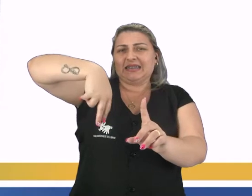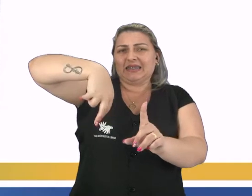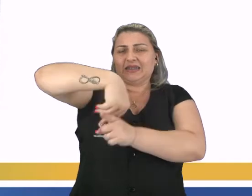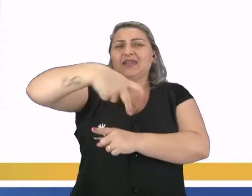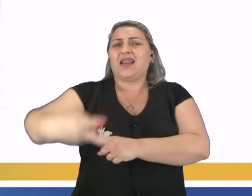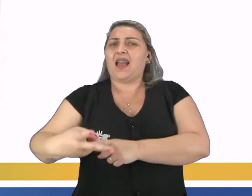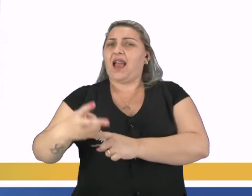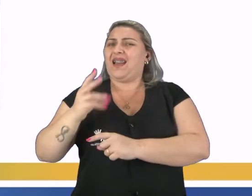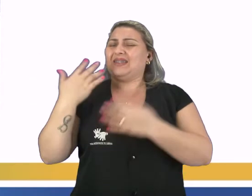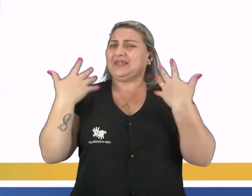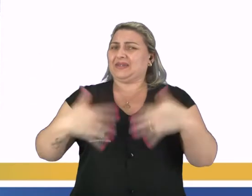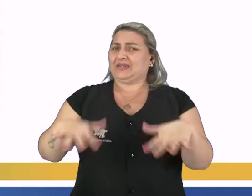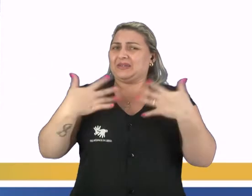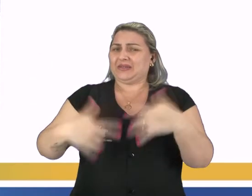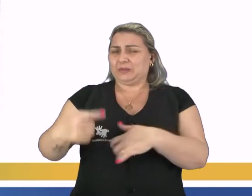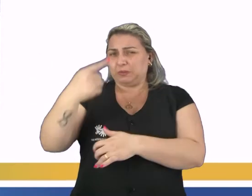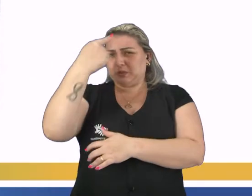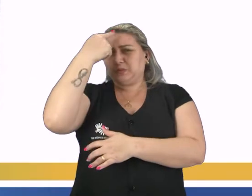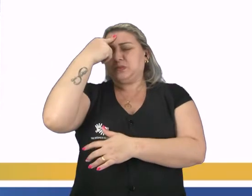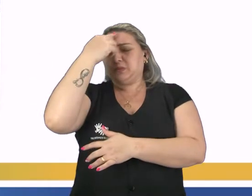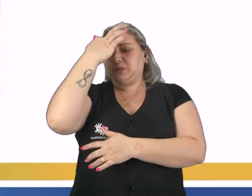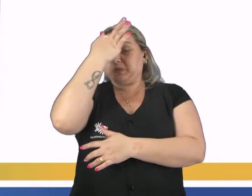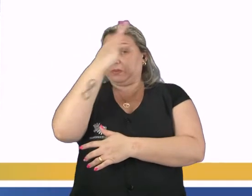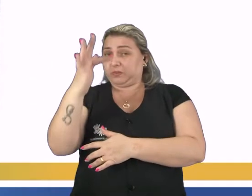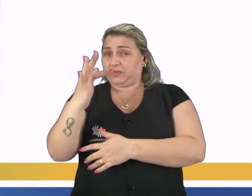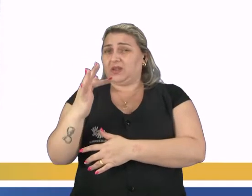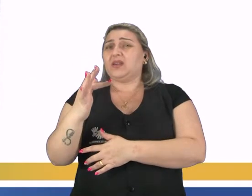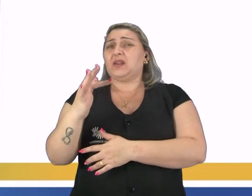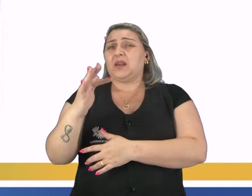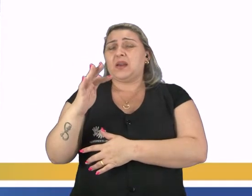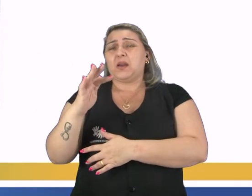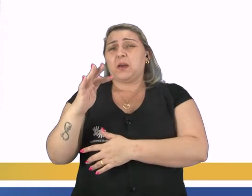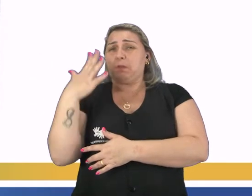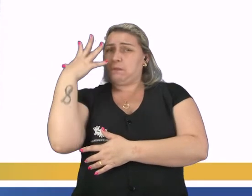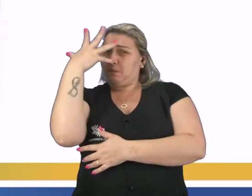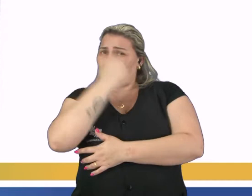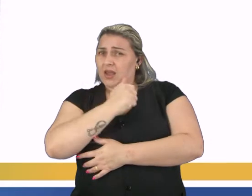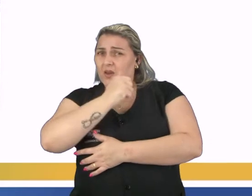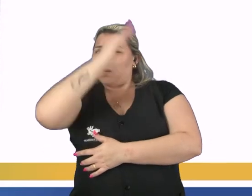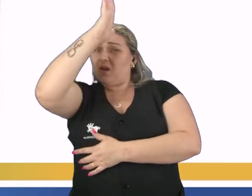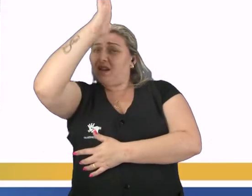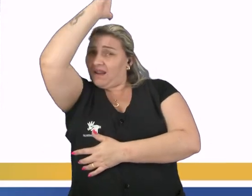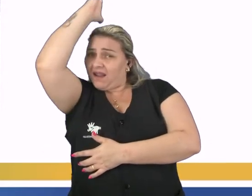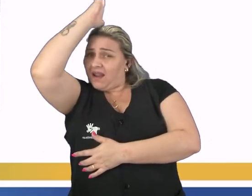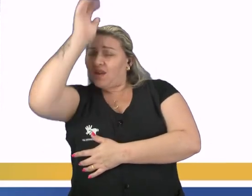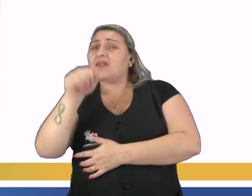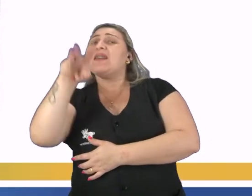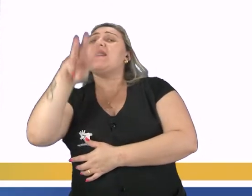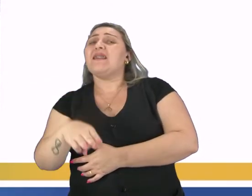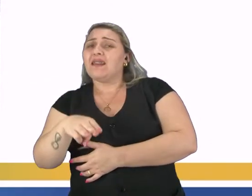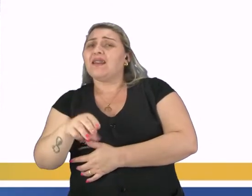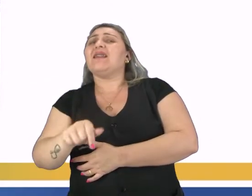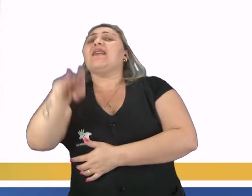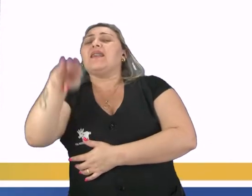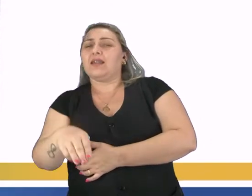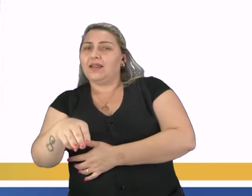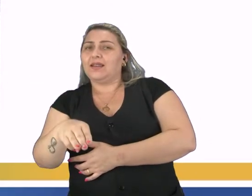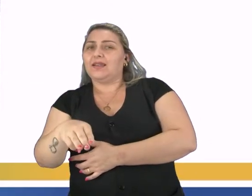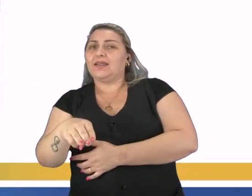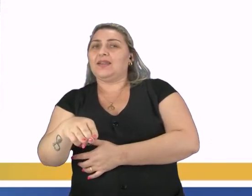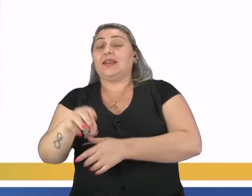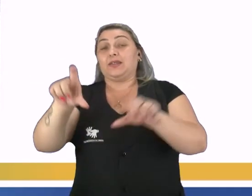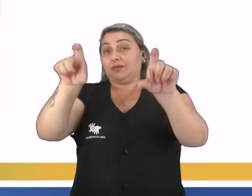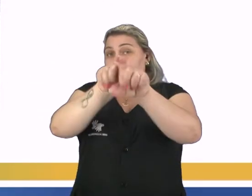Agora estou com esse belo galo na cabeça. Com um belo galo na cabeça? Diga quem é esse miserável? Né?